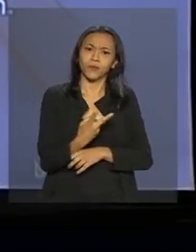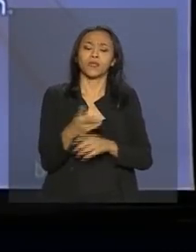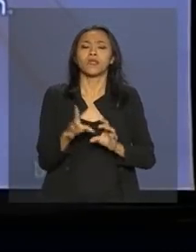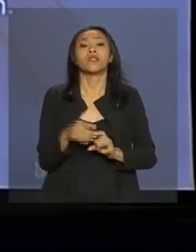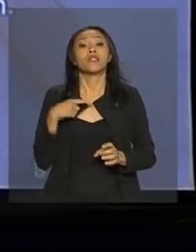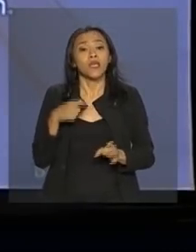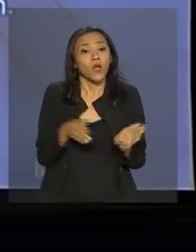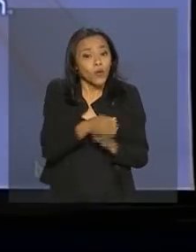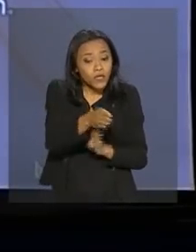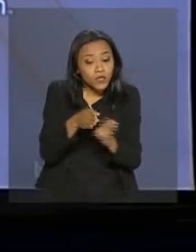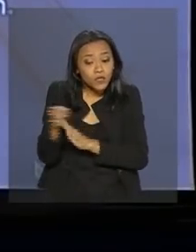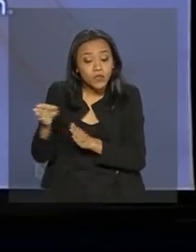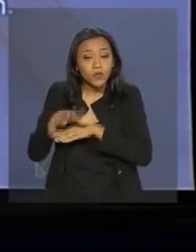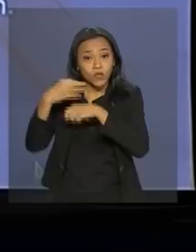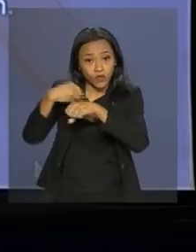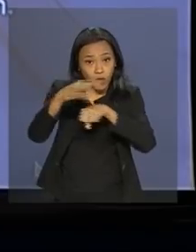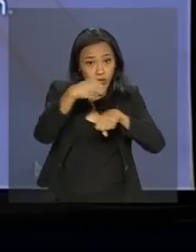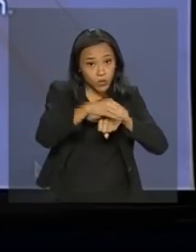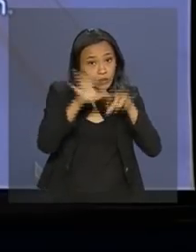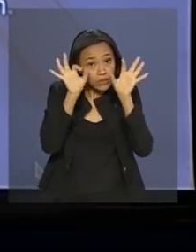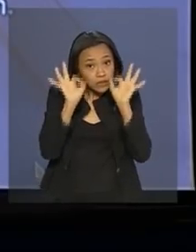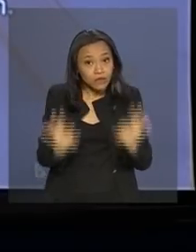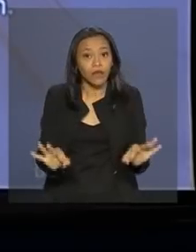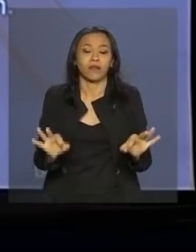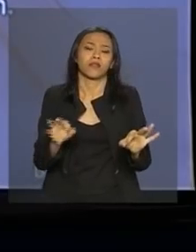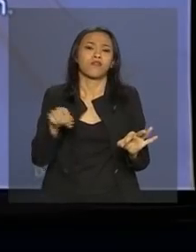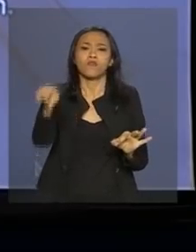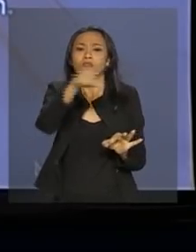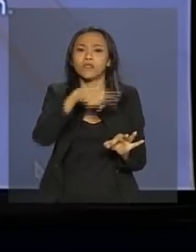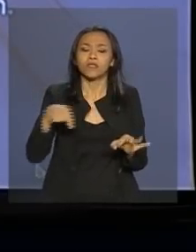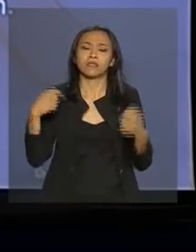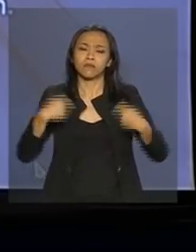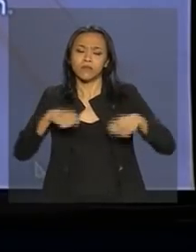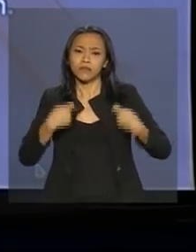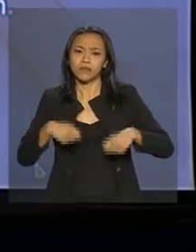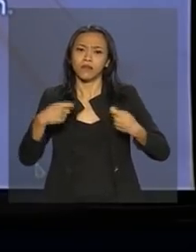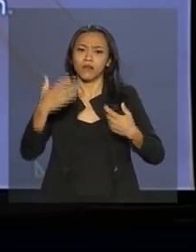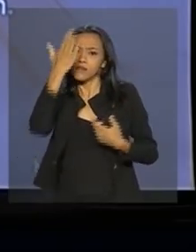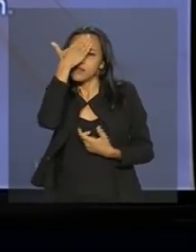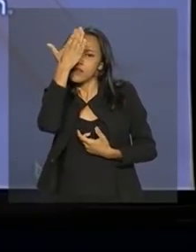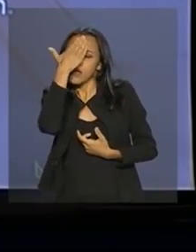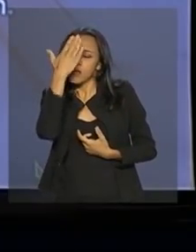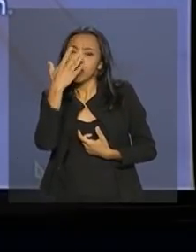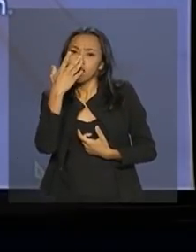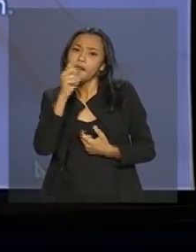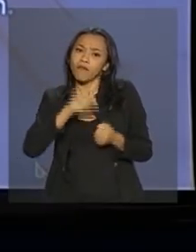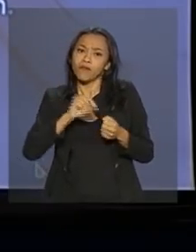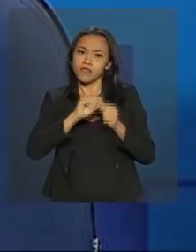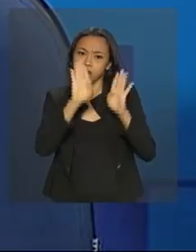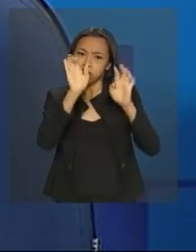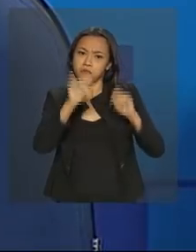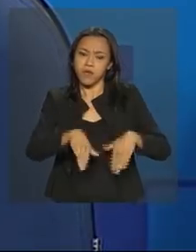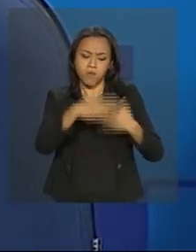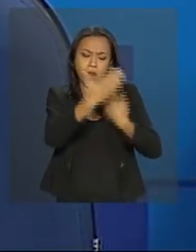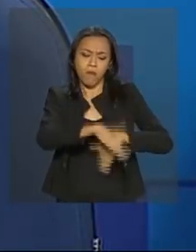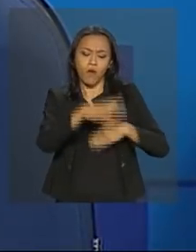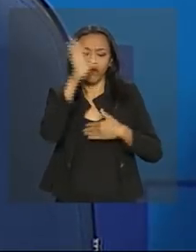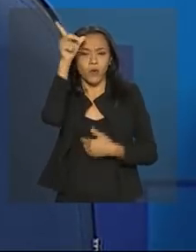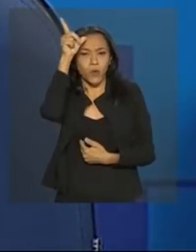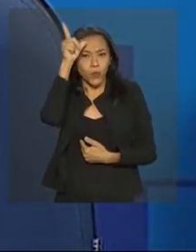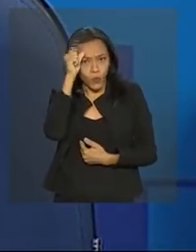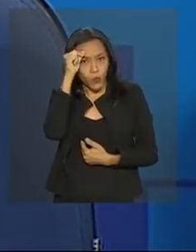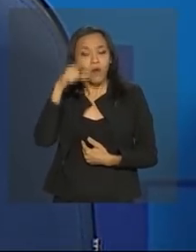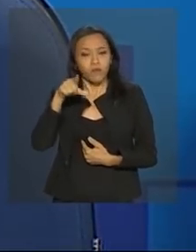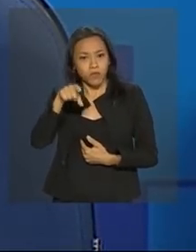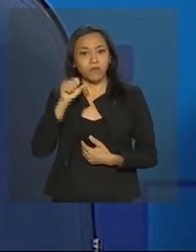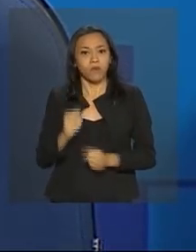orientações e informações corretas tudo que o sipam quiser saber pra fazer o exame com tranquilidade está no